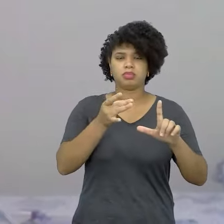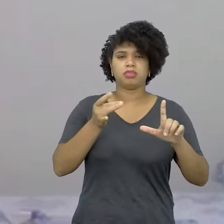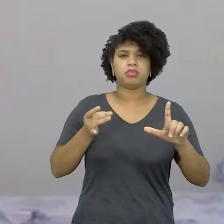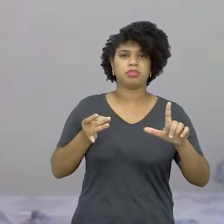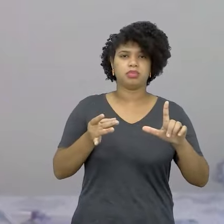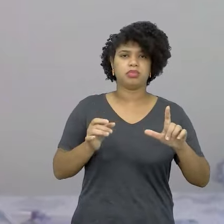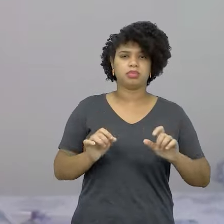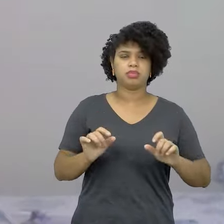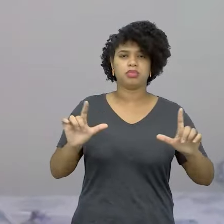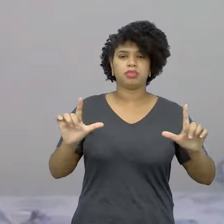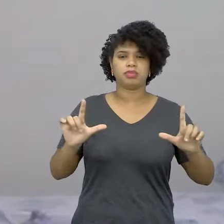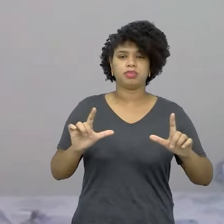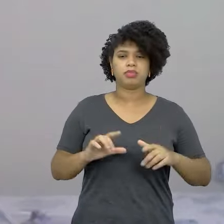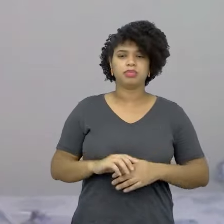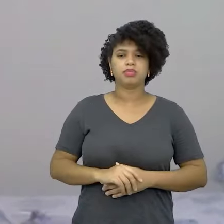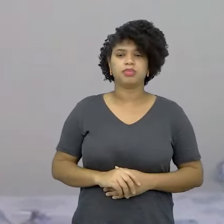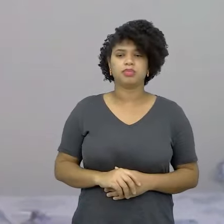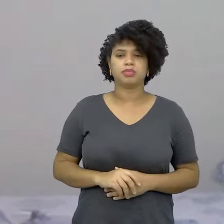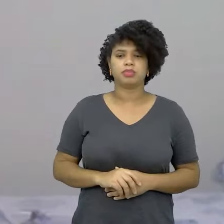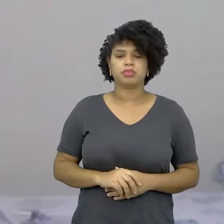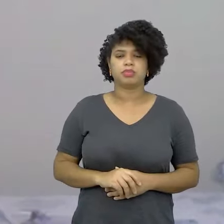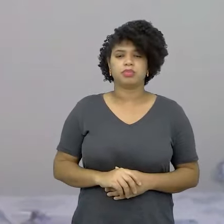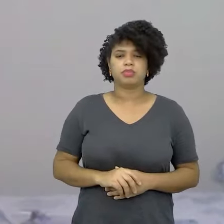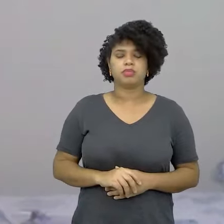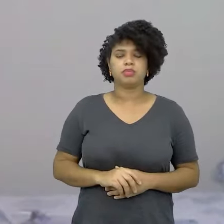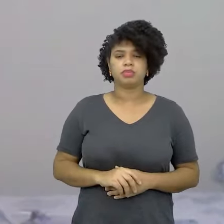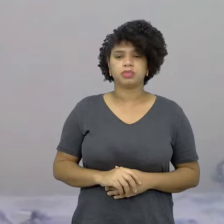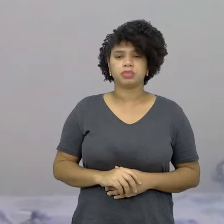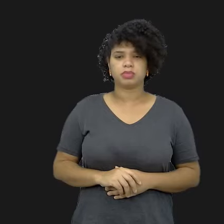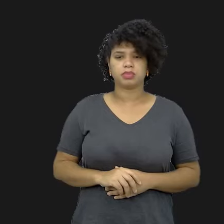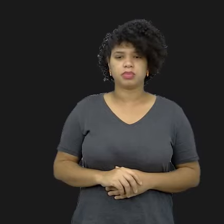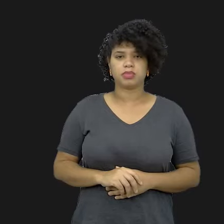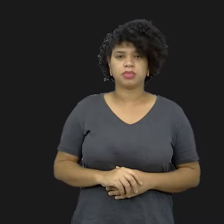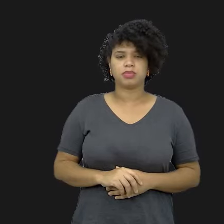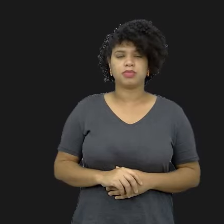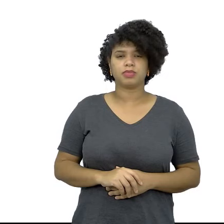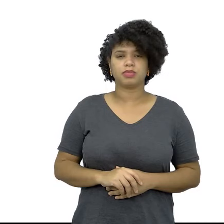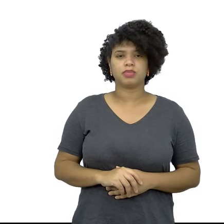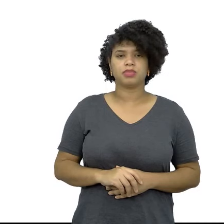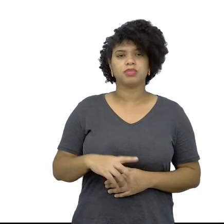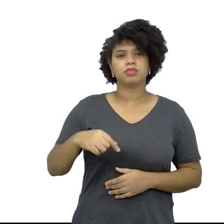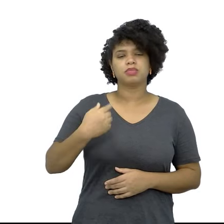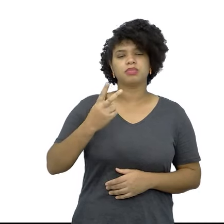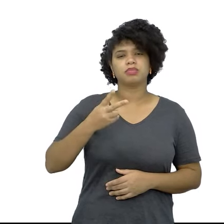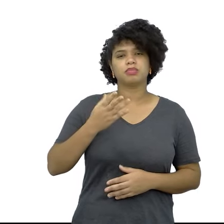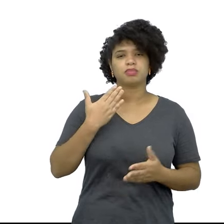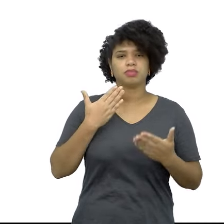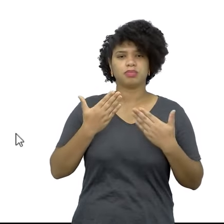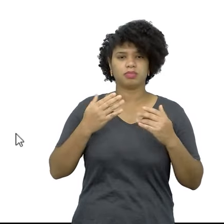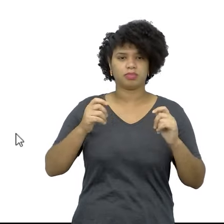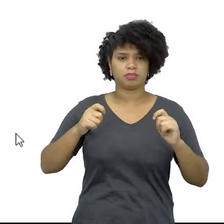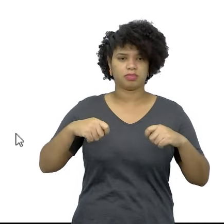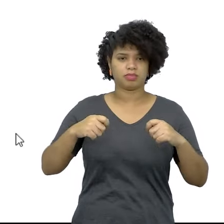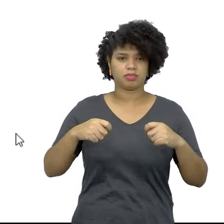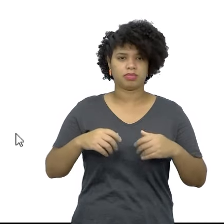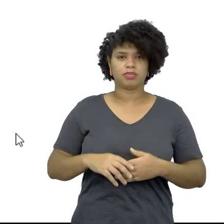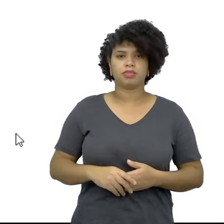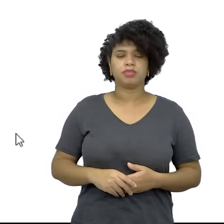tela da nossa apresentação para que a gente possa seguir conversando aqui.